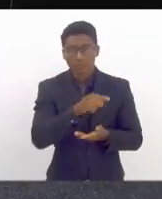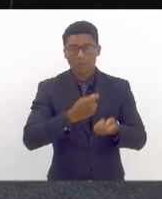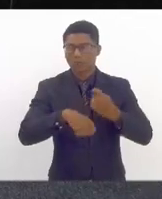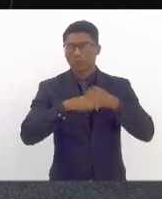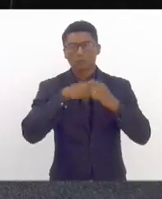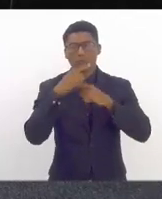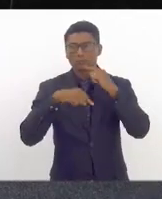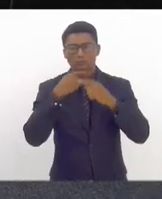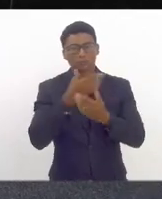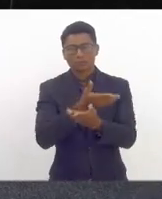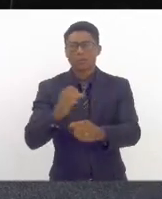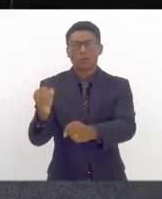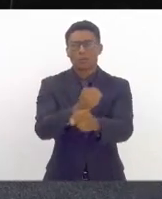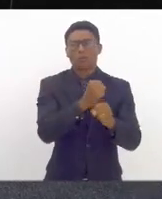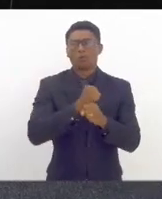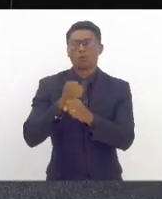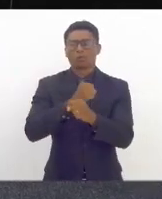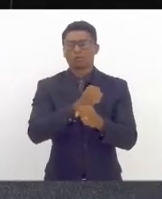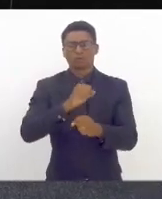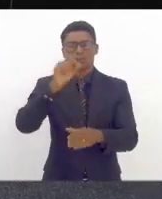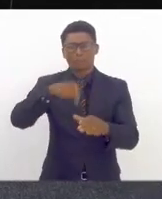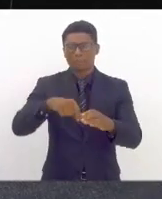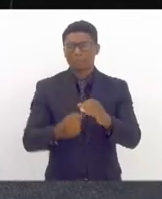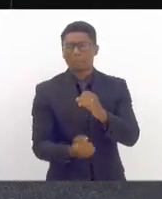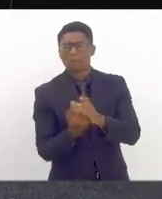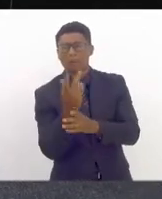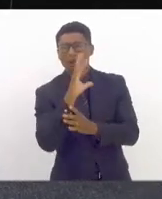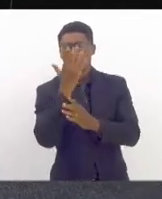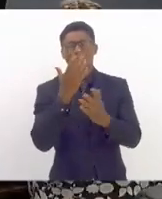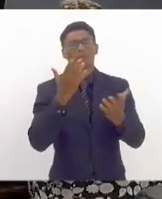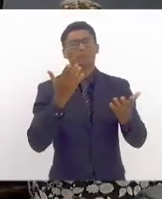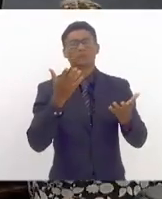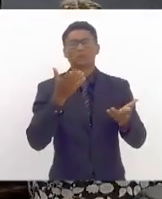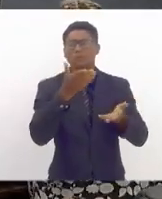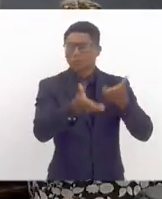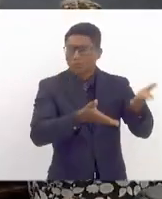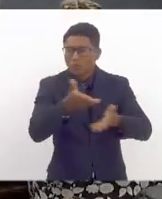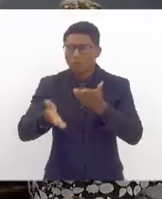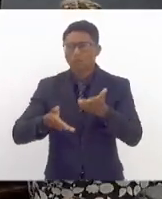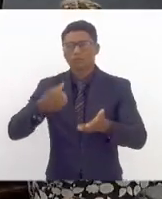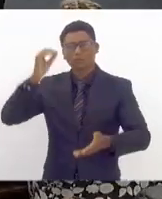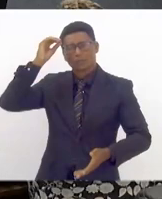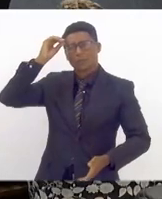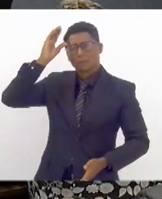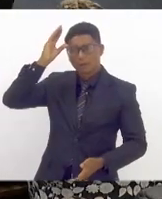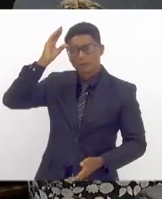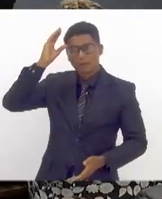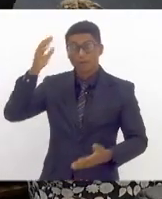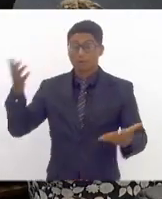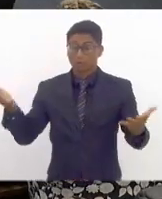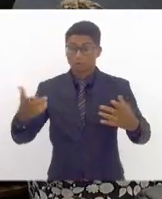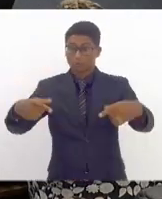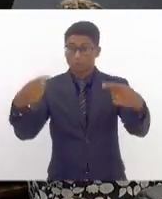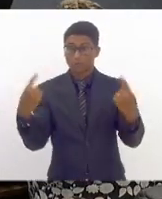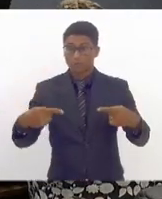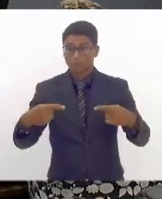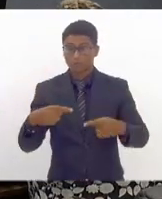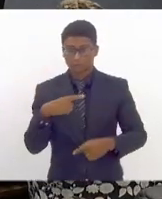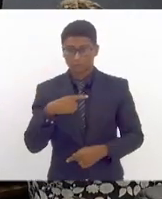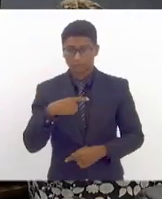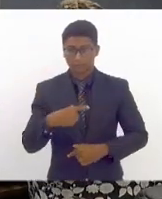constroem eles plantam eles cuidam e eles vão trazendo essa sabedoria a gente tem o verdadeiro desafio